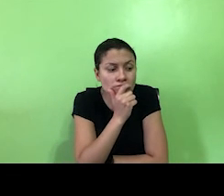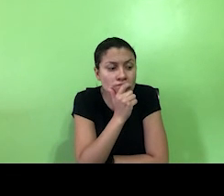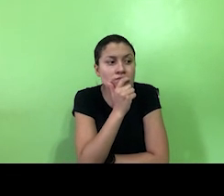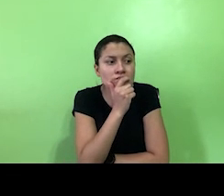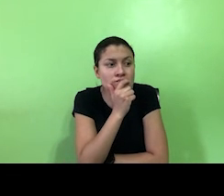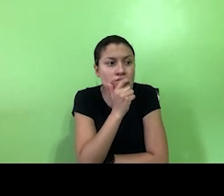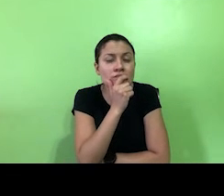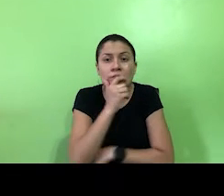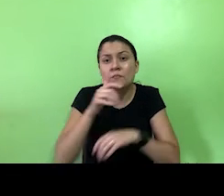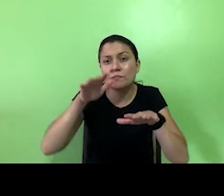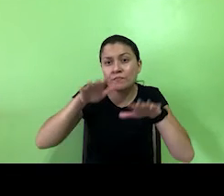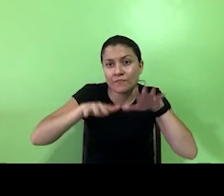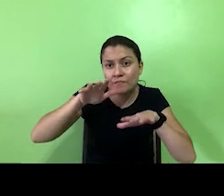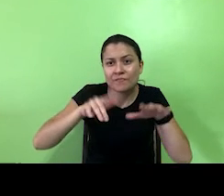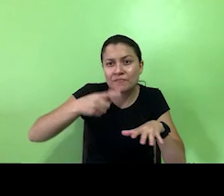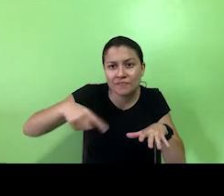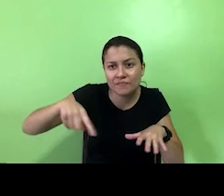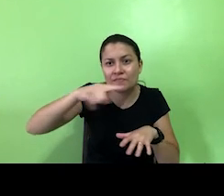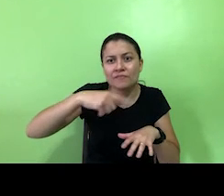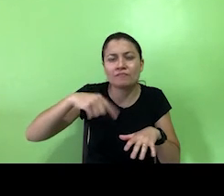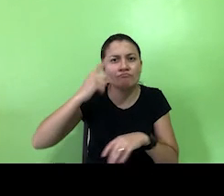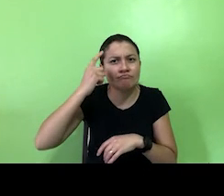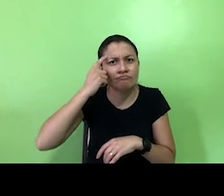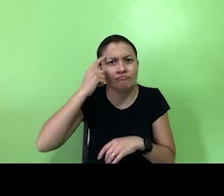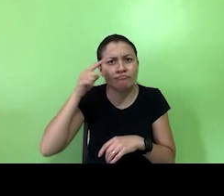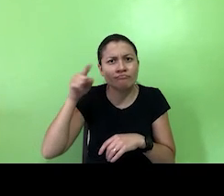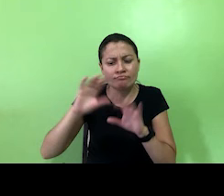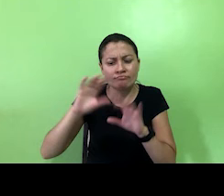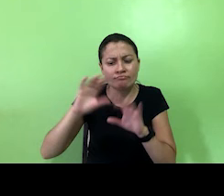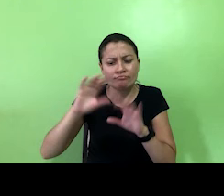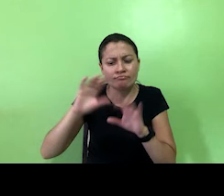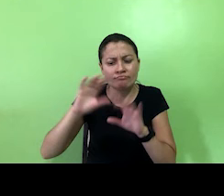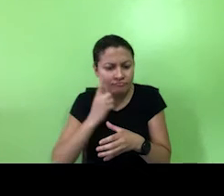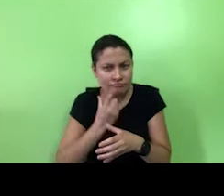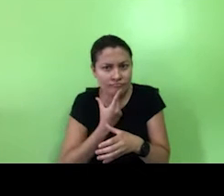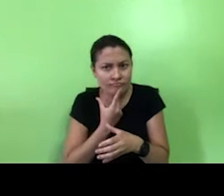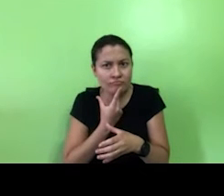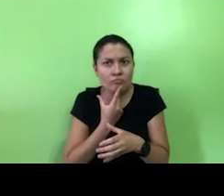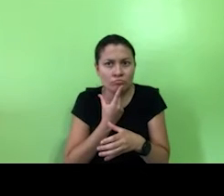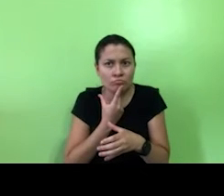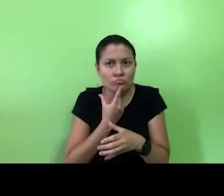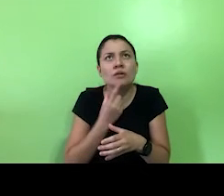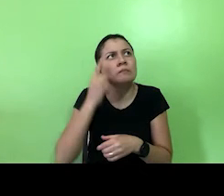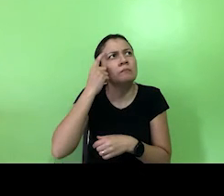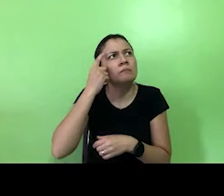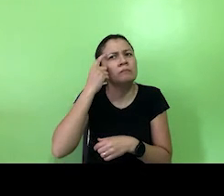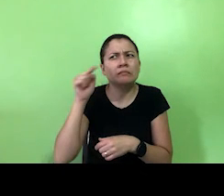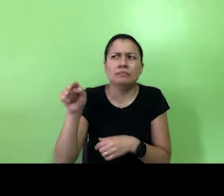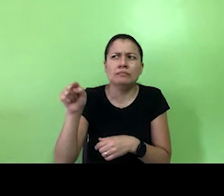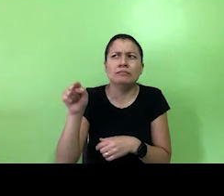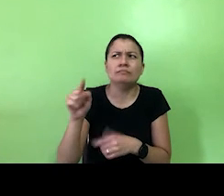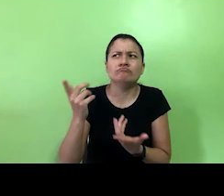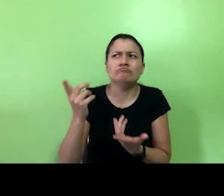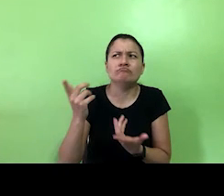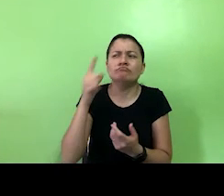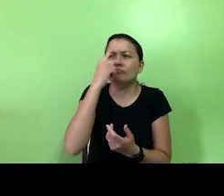às vezes, quando a gente entra, vou desenvolver para a comunidade surda, vou desenvolver para um usuário surdo, a gente acaba achando, poxa, o usuário surdo está tudo dentro do mesmo perfil,